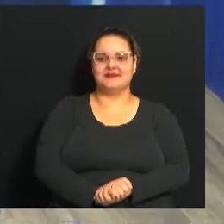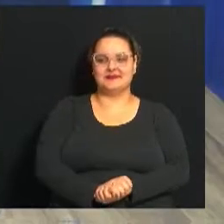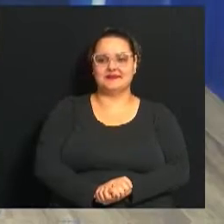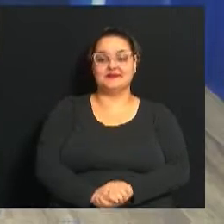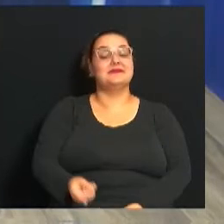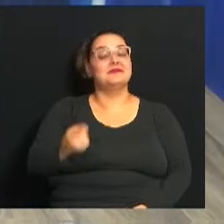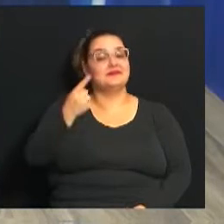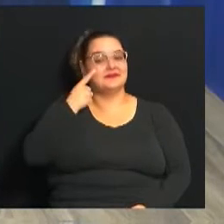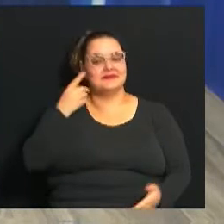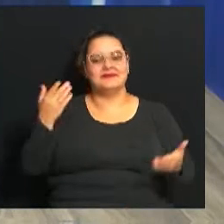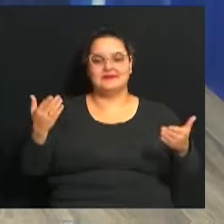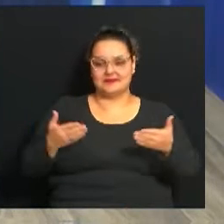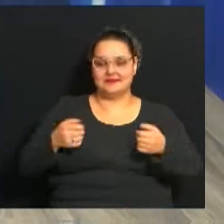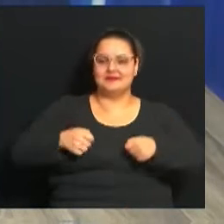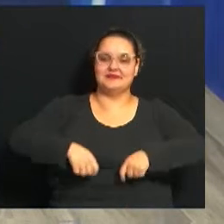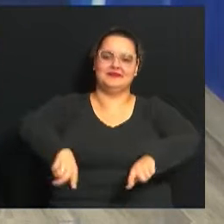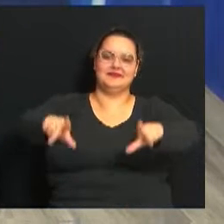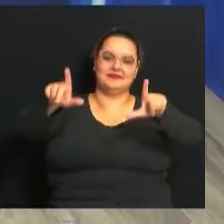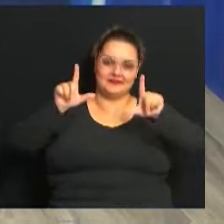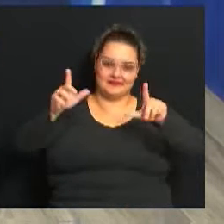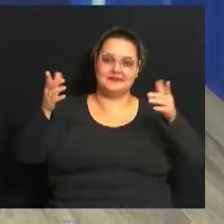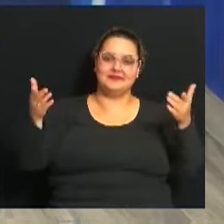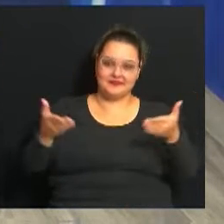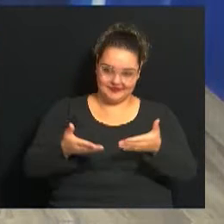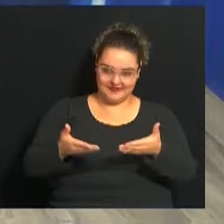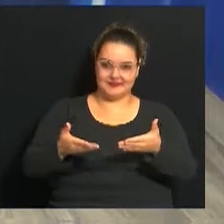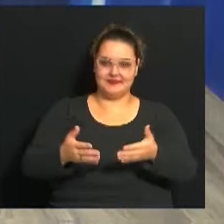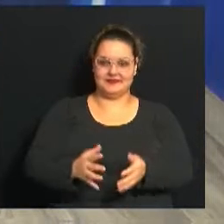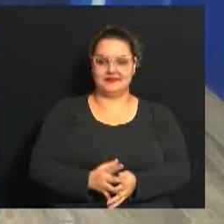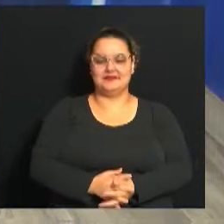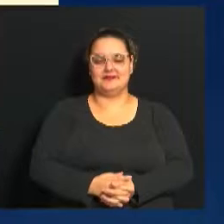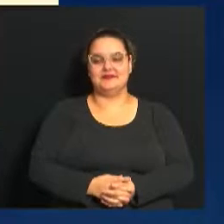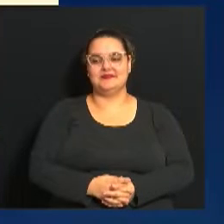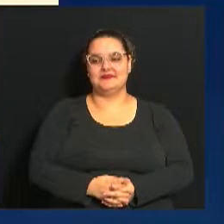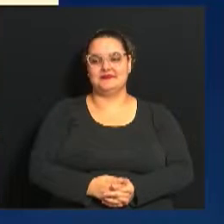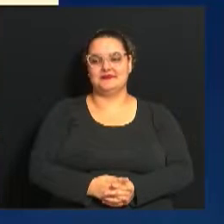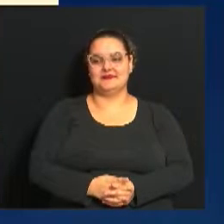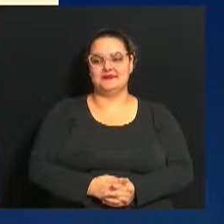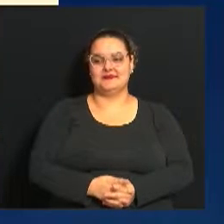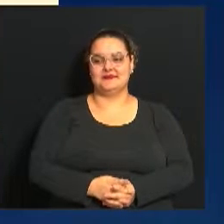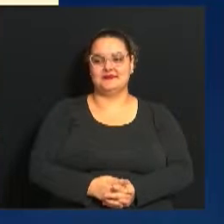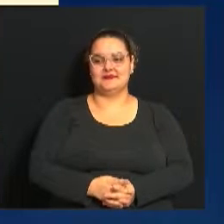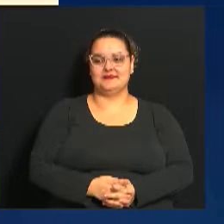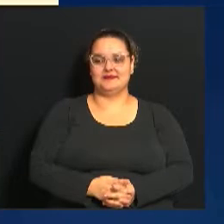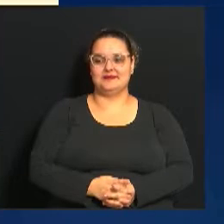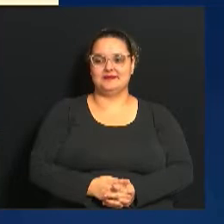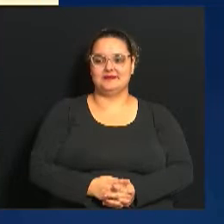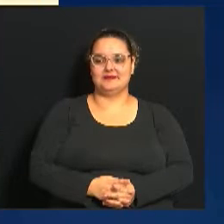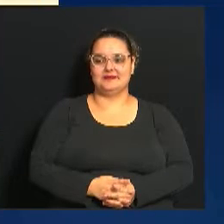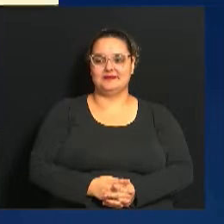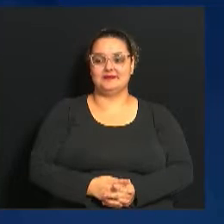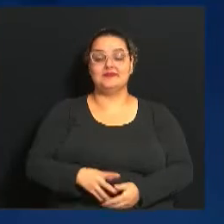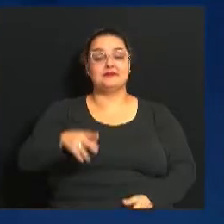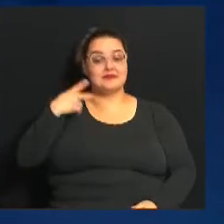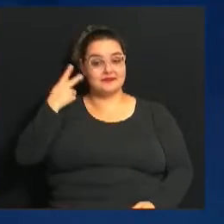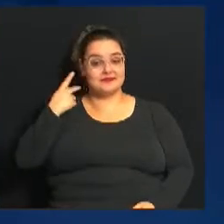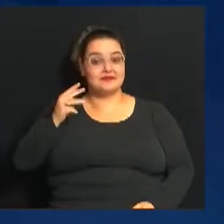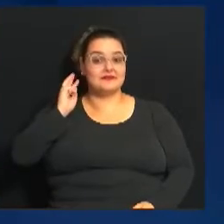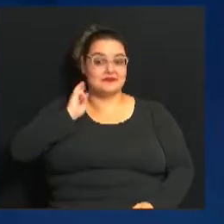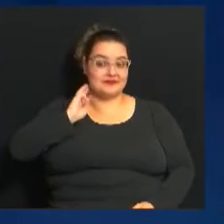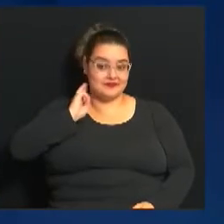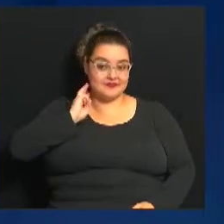Câmara Notícia ao vivo, 12h e 32 minutos. Eu quero a sua participação. Envie a sua